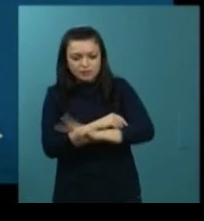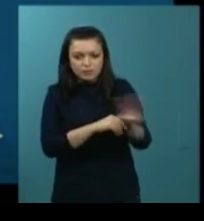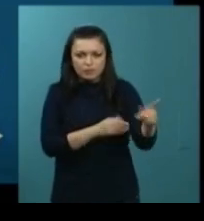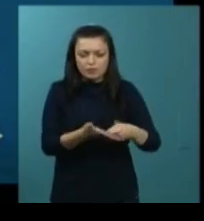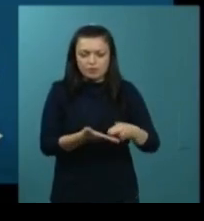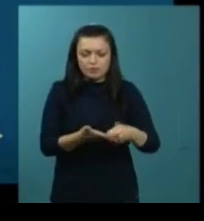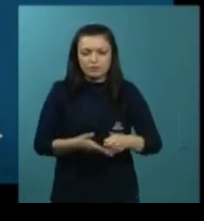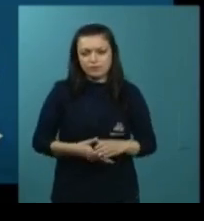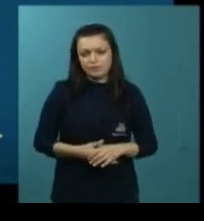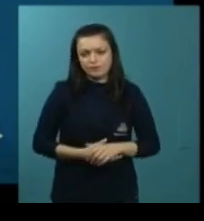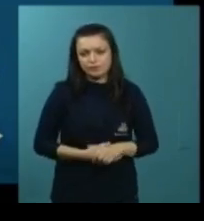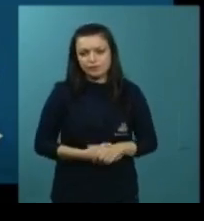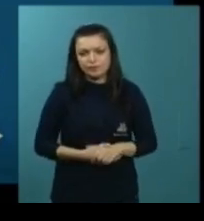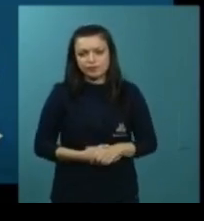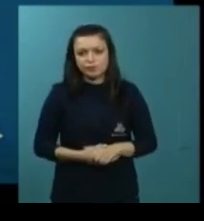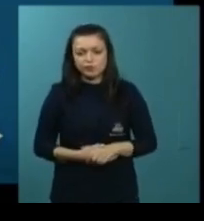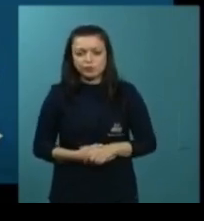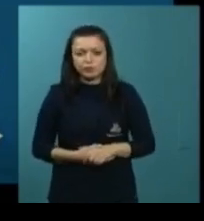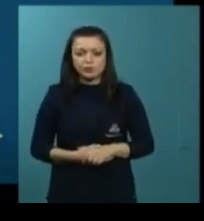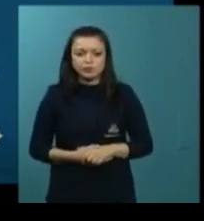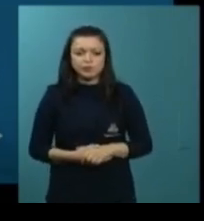e B. Ok?